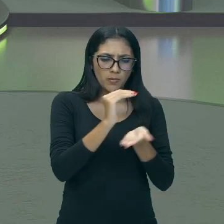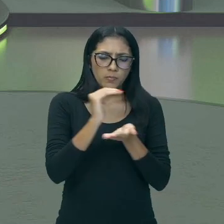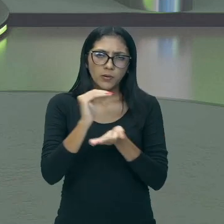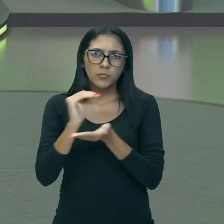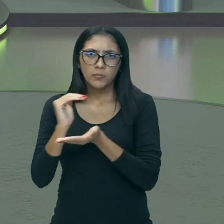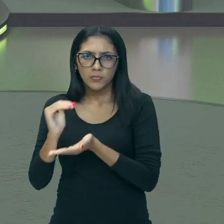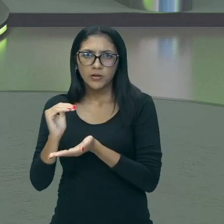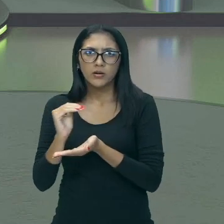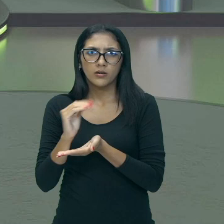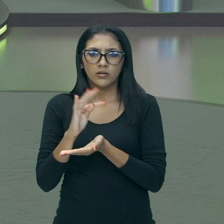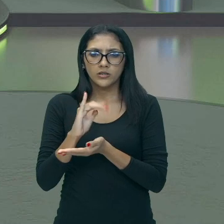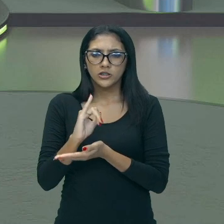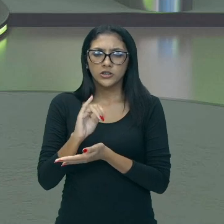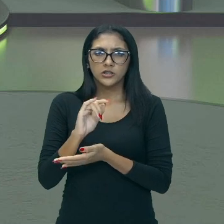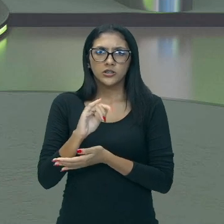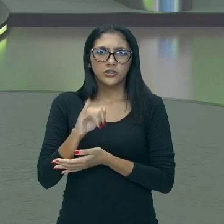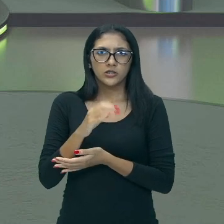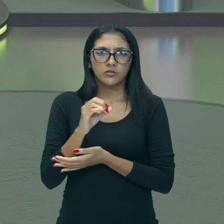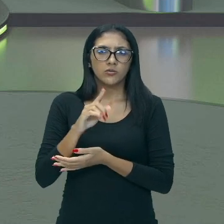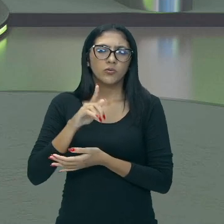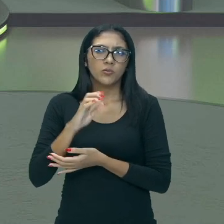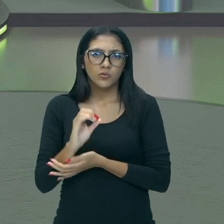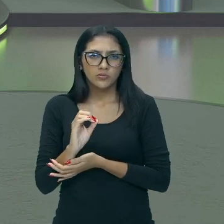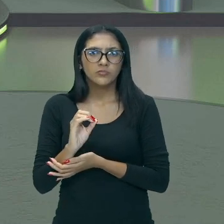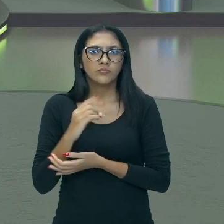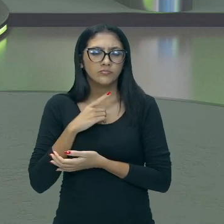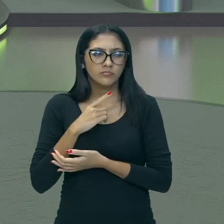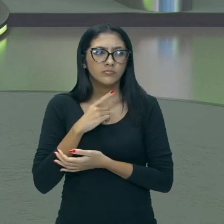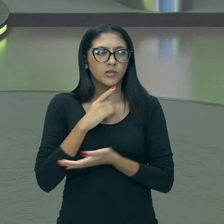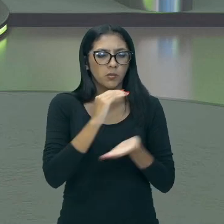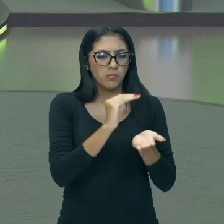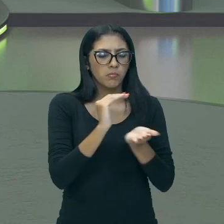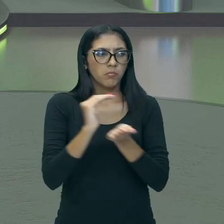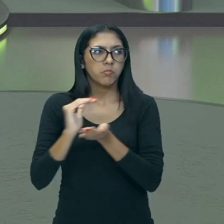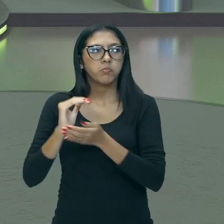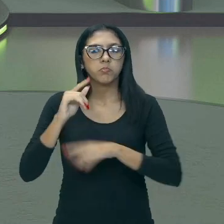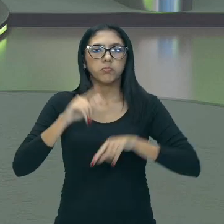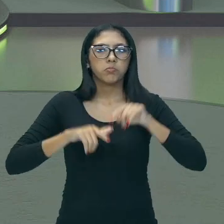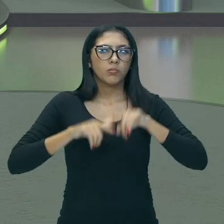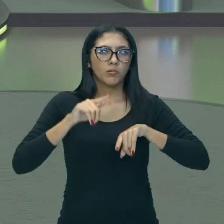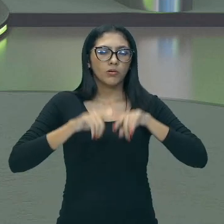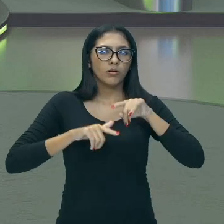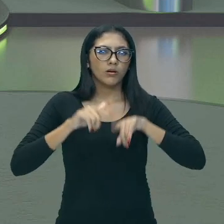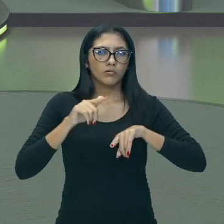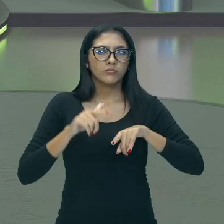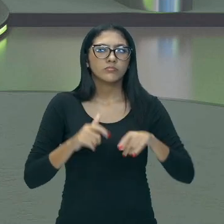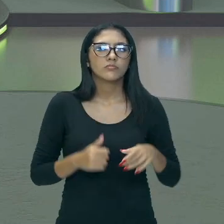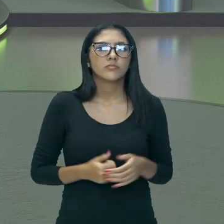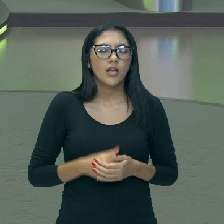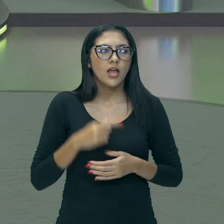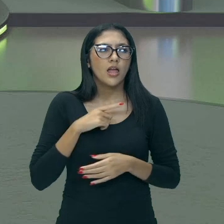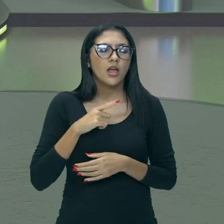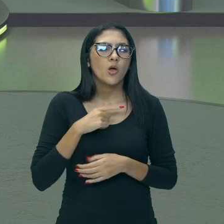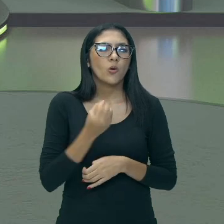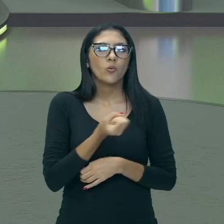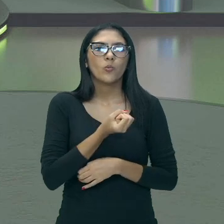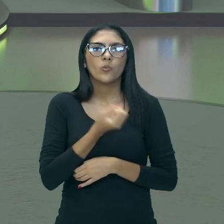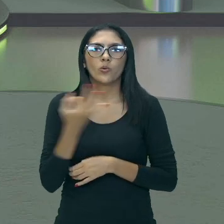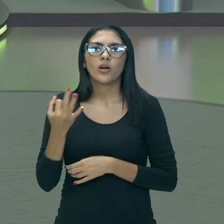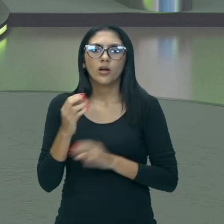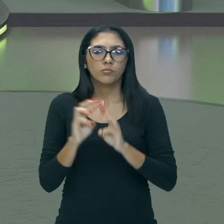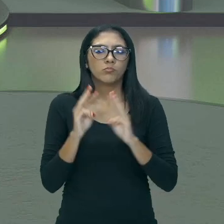que um mol de moléculas, como vocês viram, ele vai ser a quantidade de massa de determinada